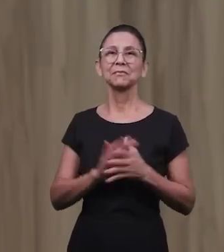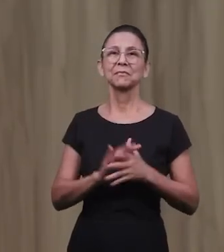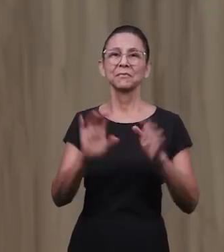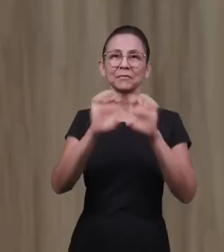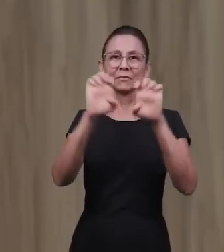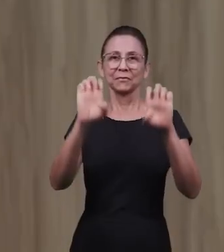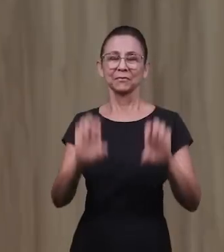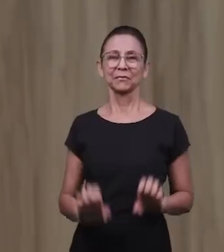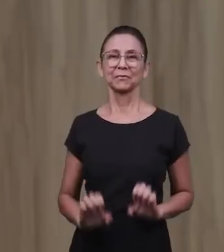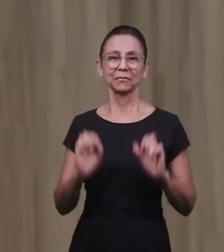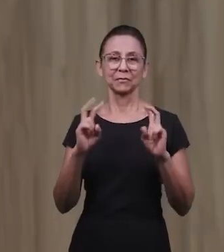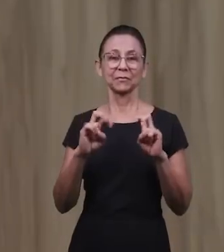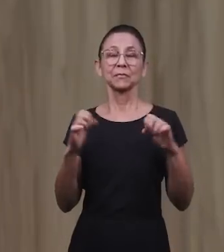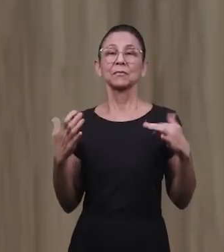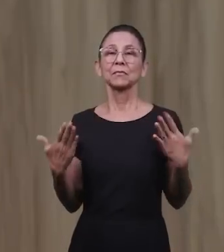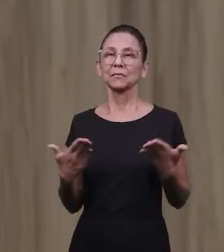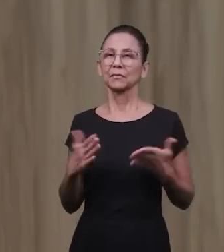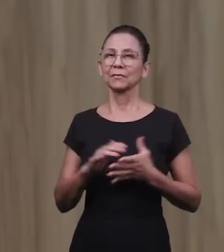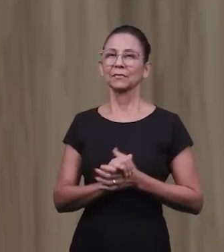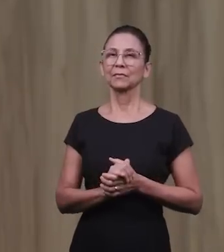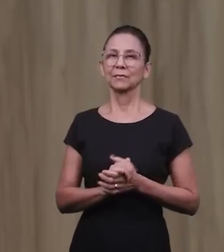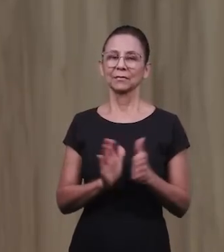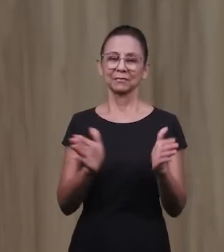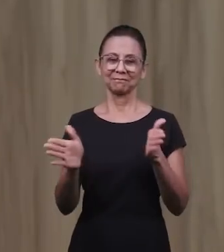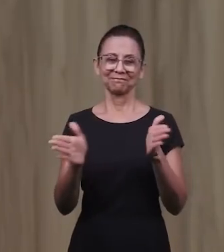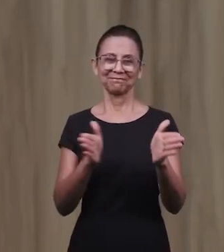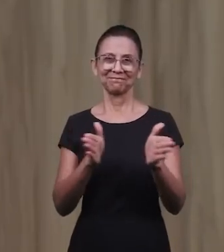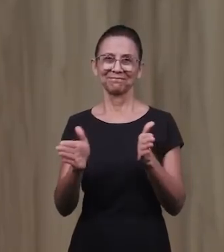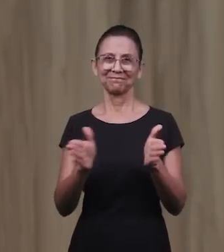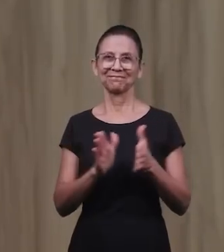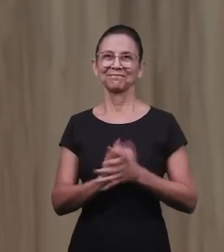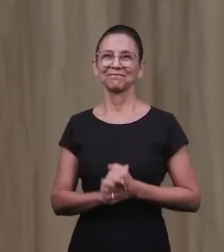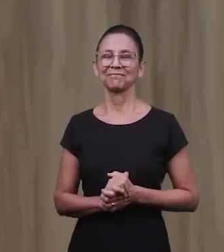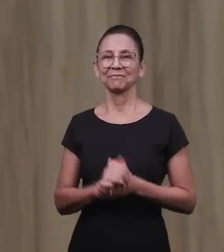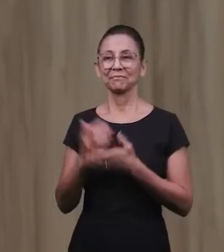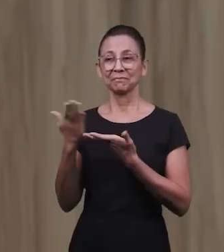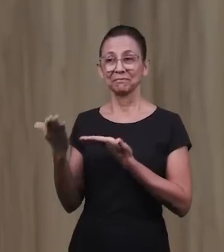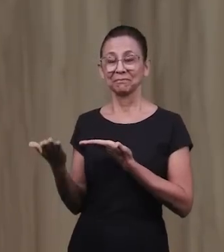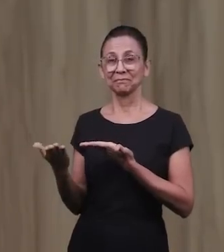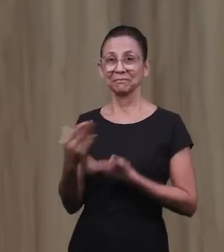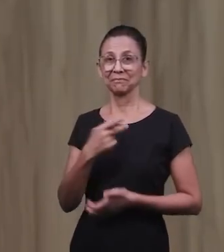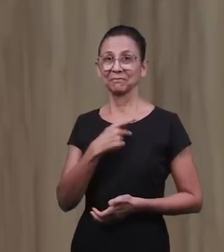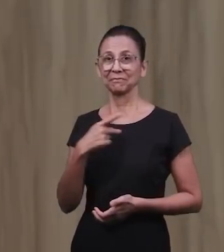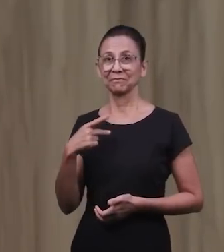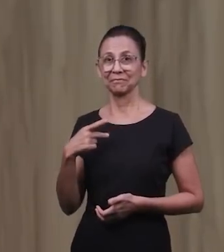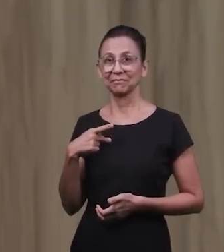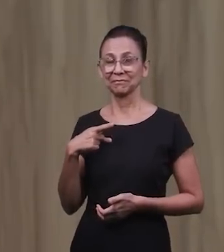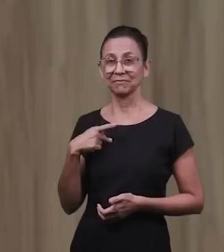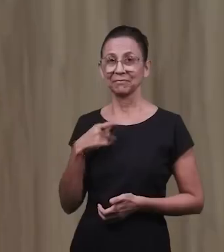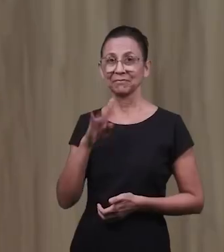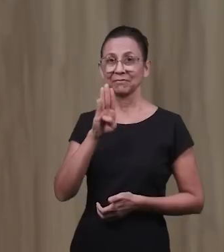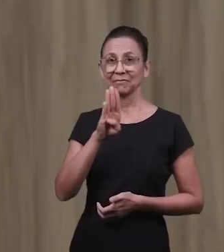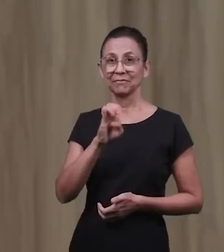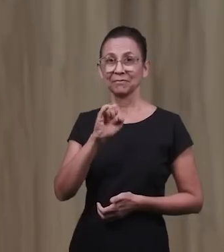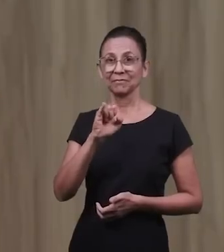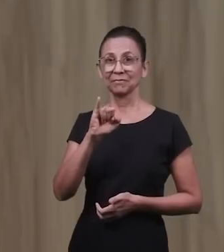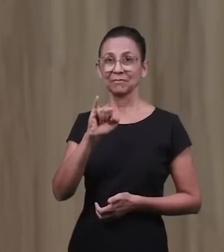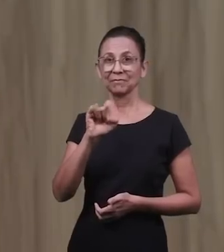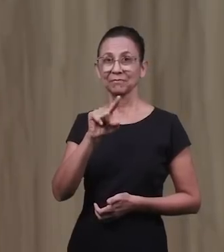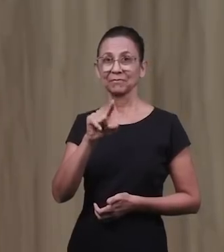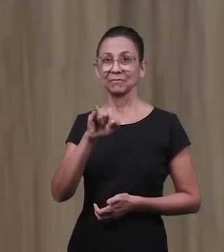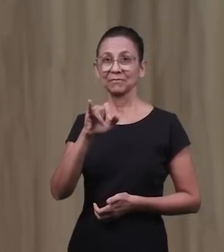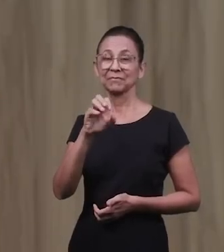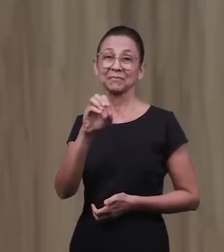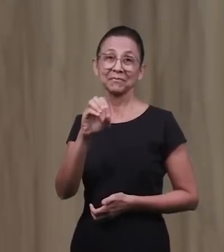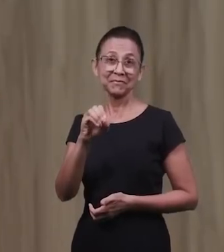assuntos, foi estruturado o tema que será abordado hoje no quadro Acessibilidade pelo nosso companheiro pastor